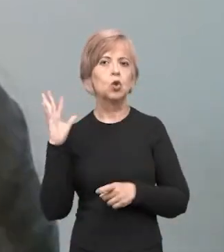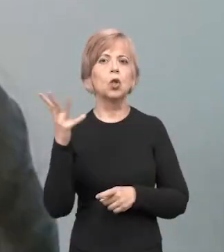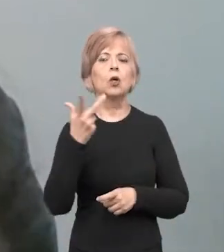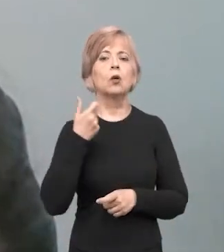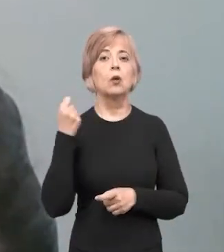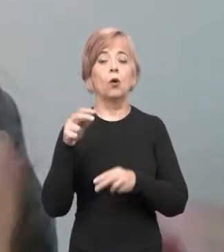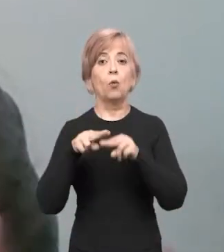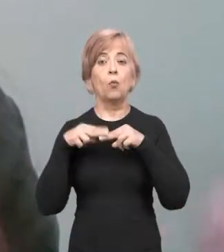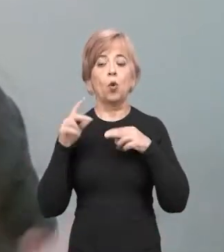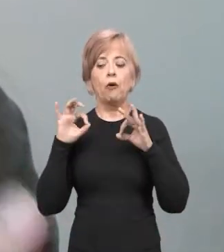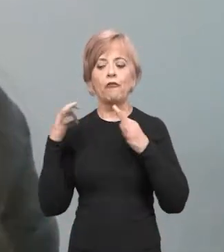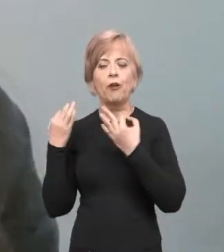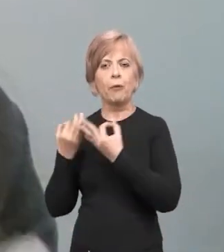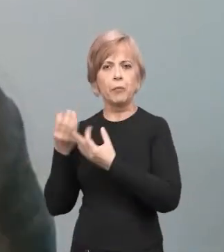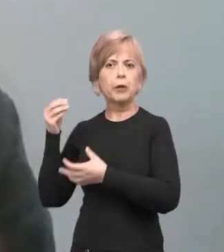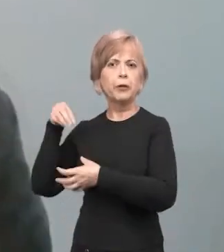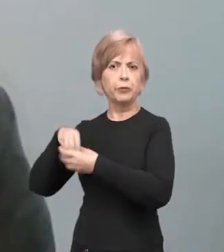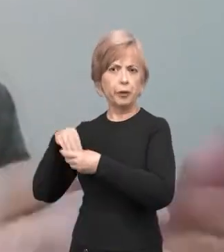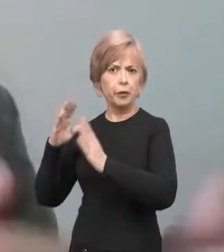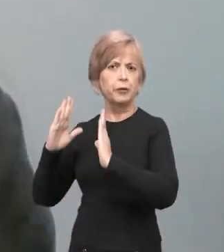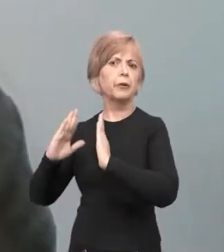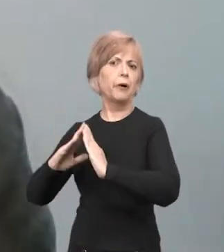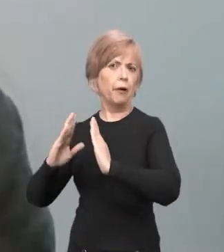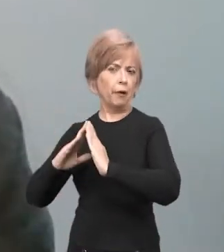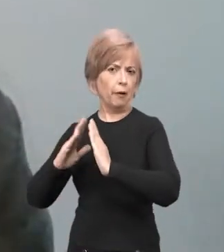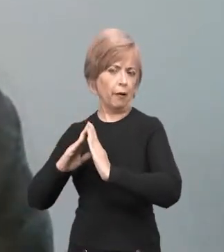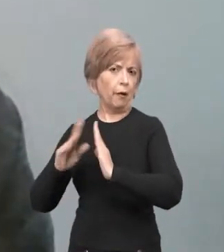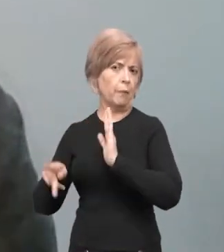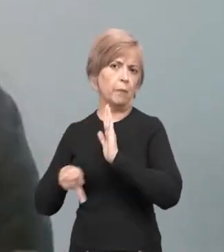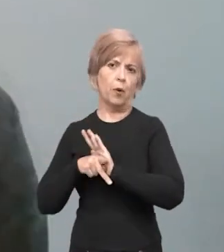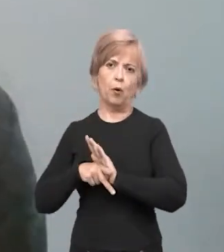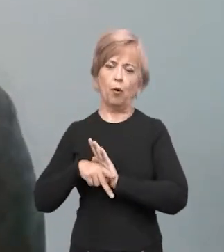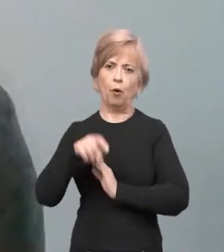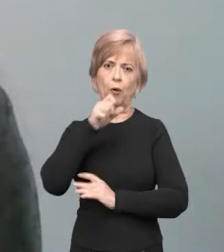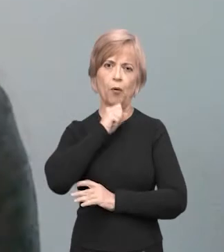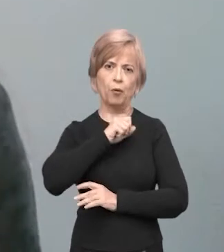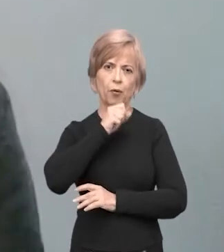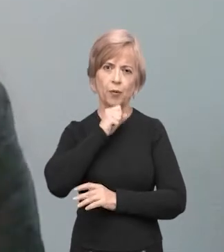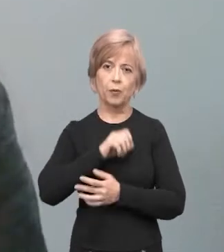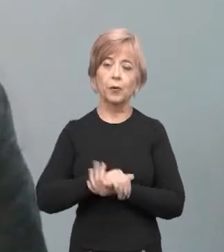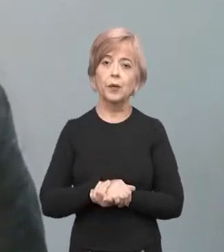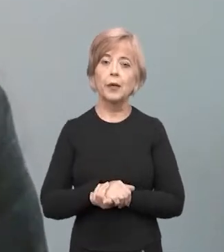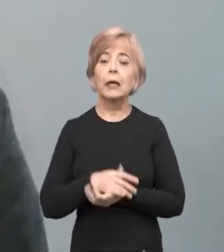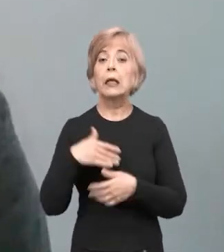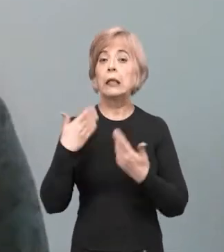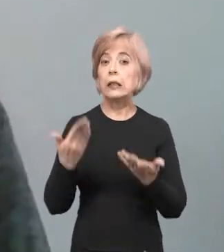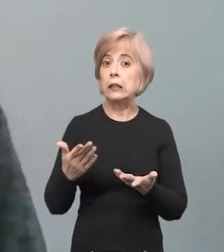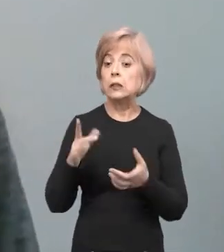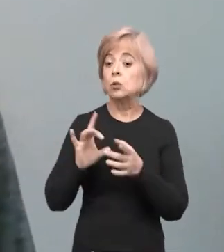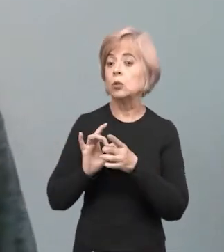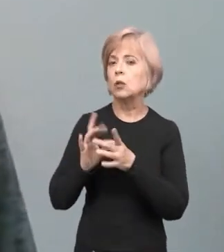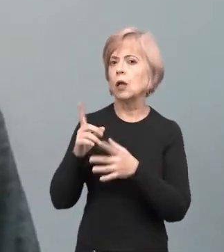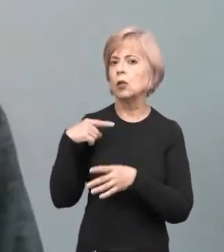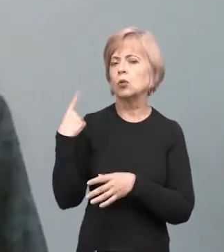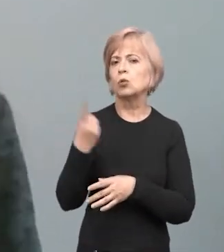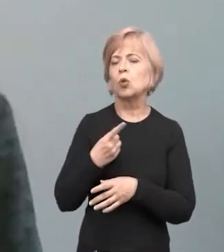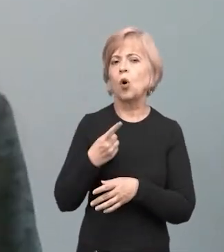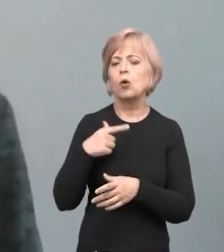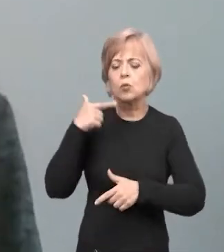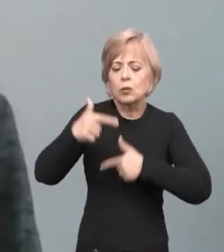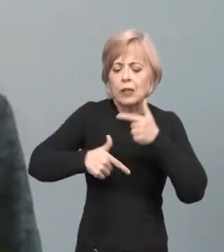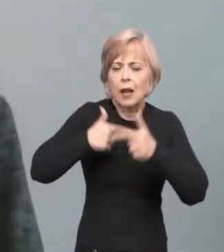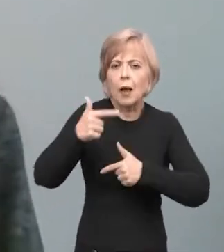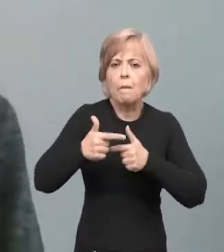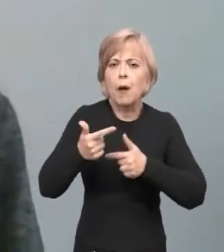geralmente praticadas por familiares dentro da residência do próprio idoso. Então isso permite com que a gente faça